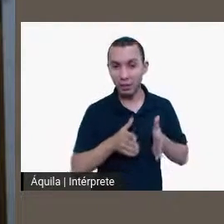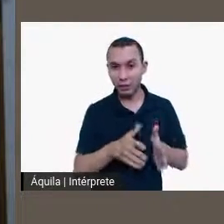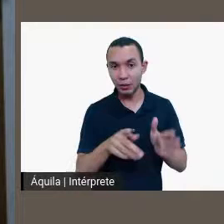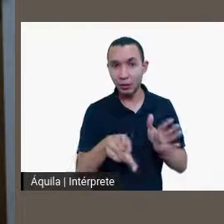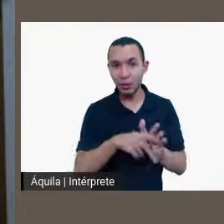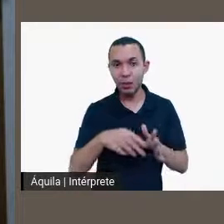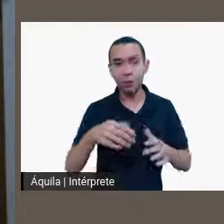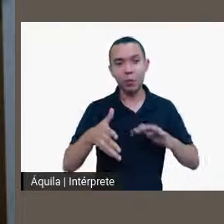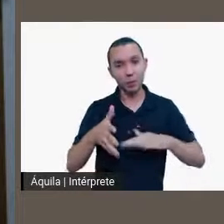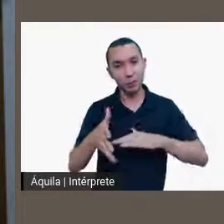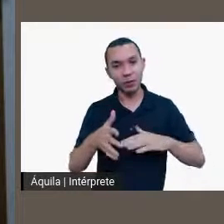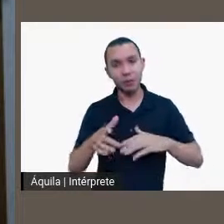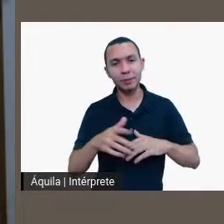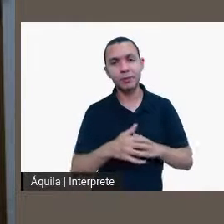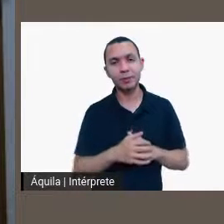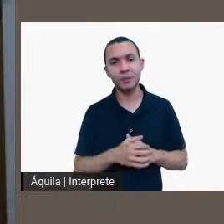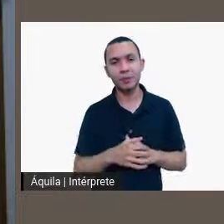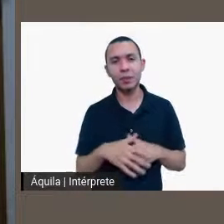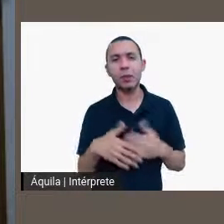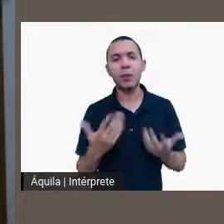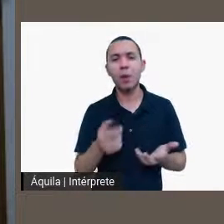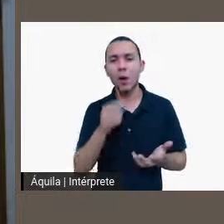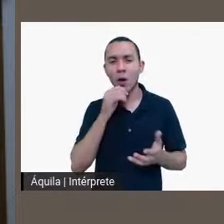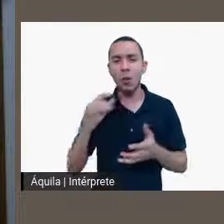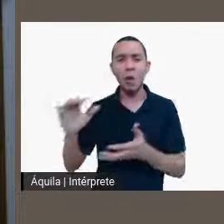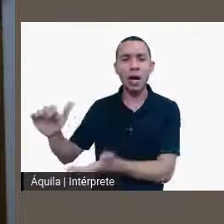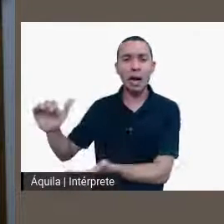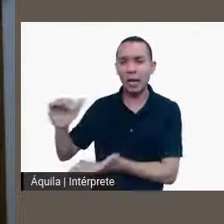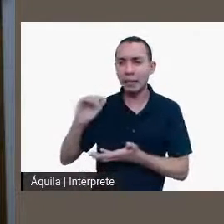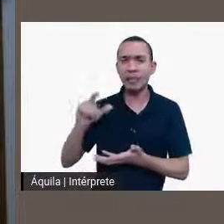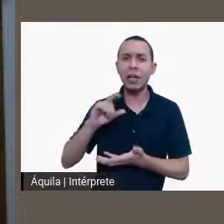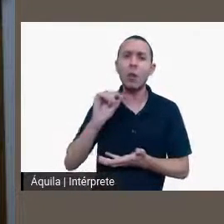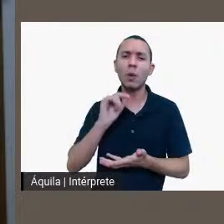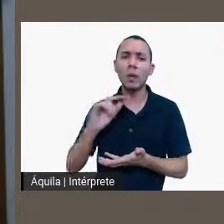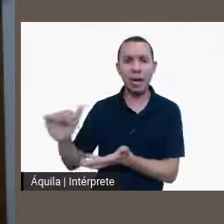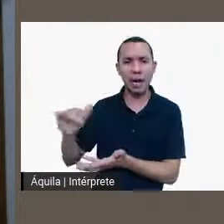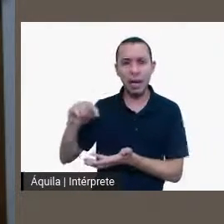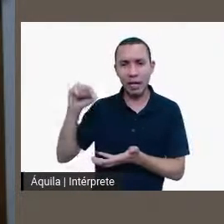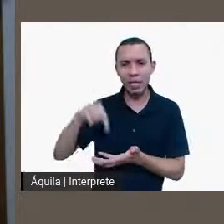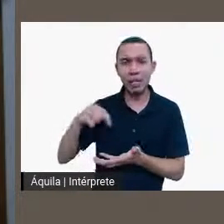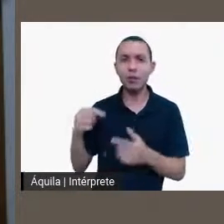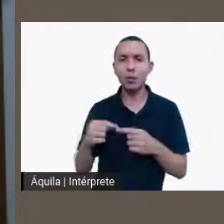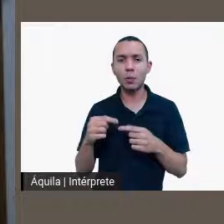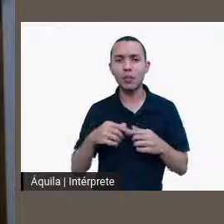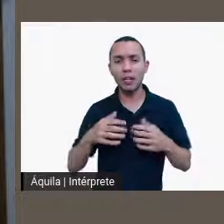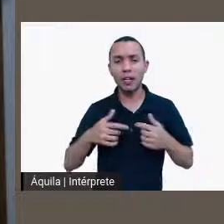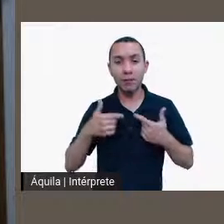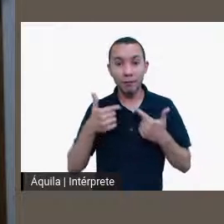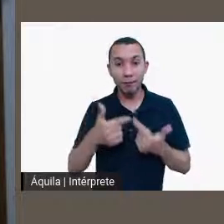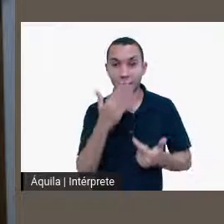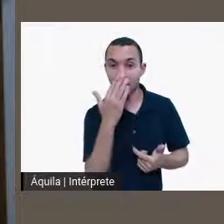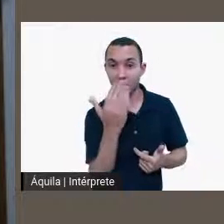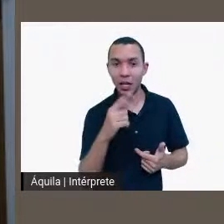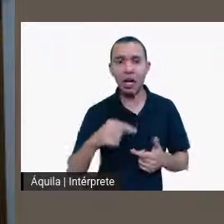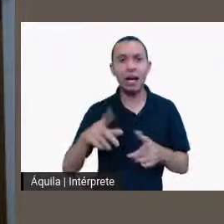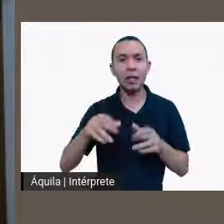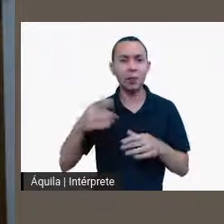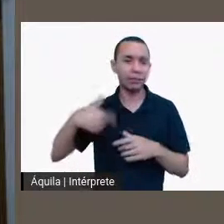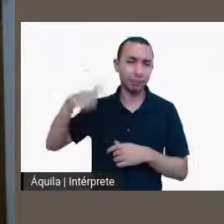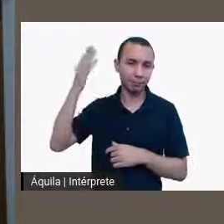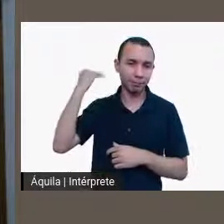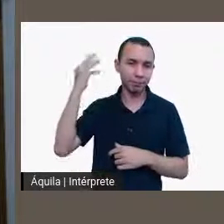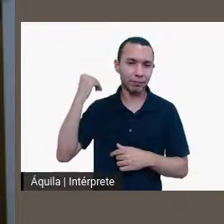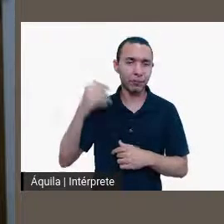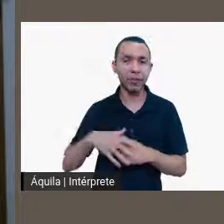central não só é de qual seria a herança, e dizer a herança é enfrentar-se a algo de vivo nesse passado, também